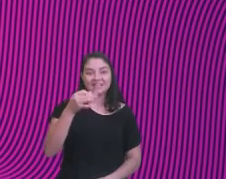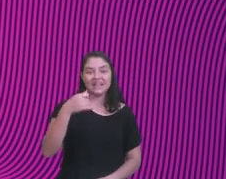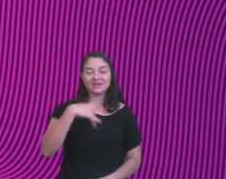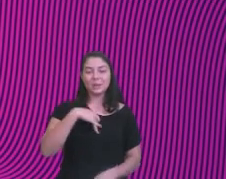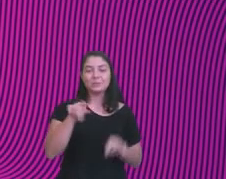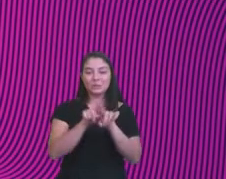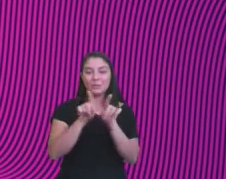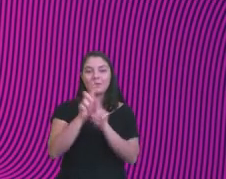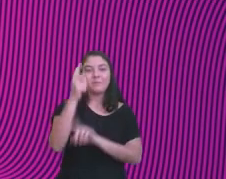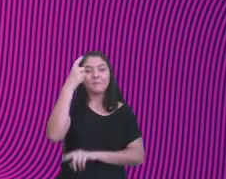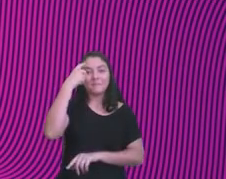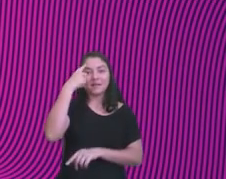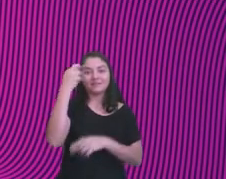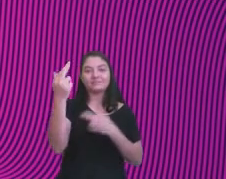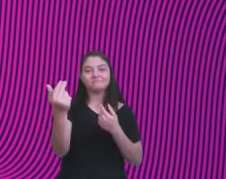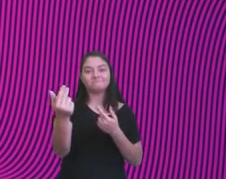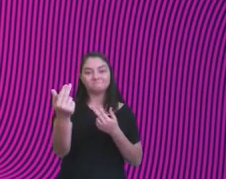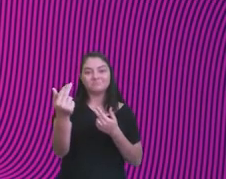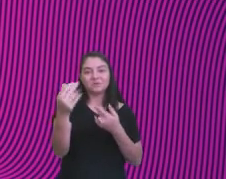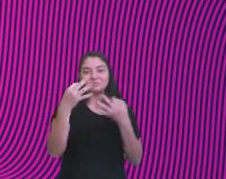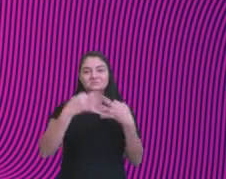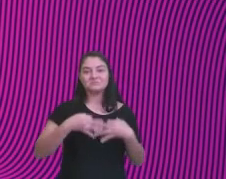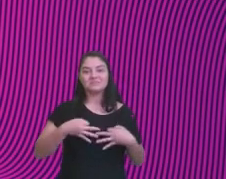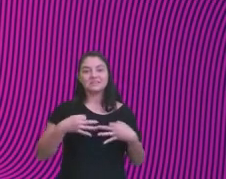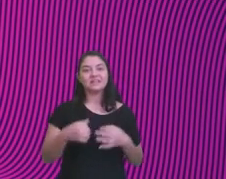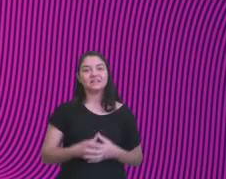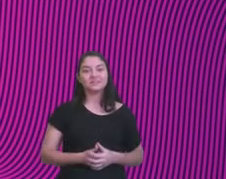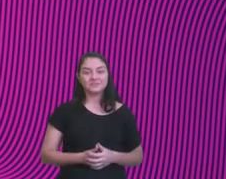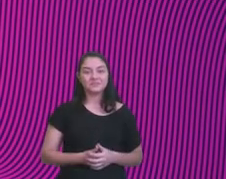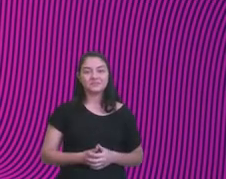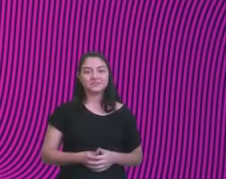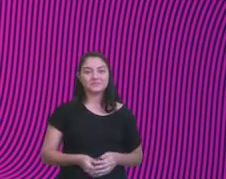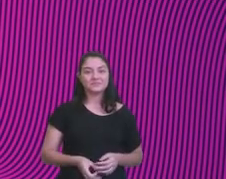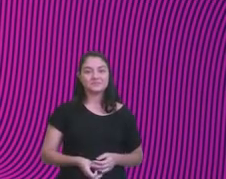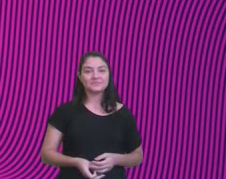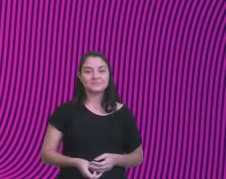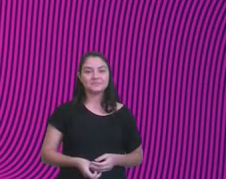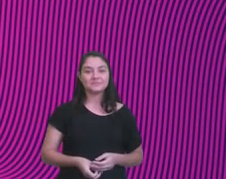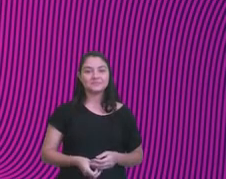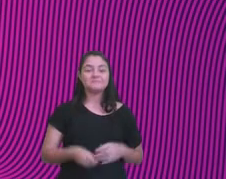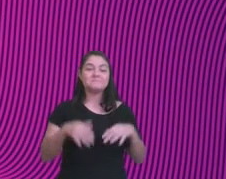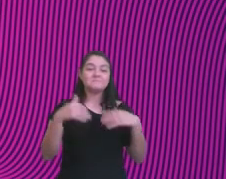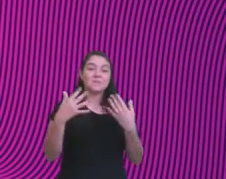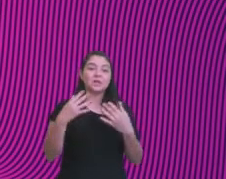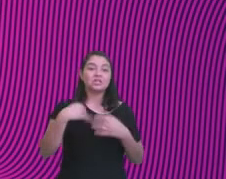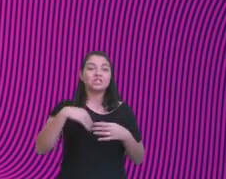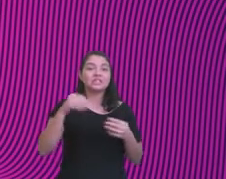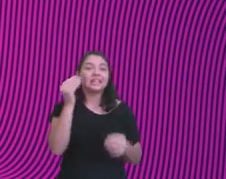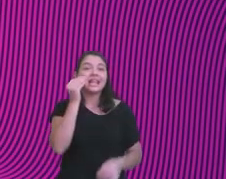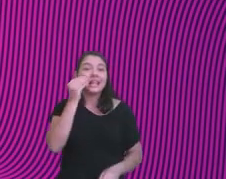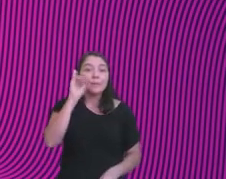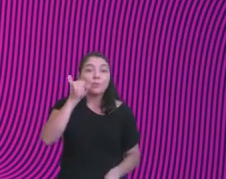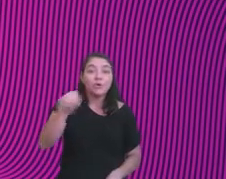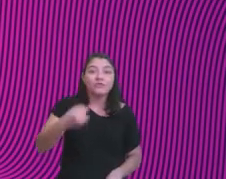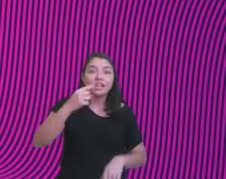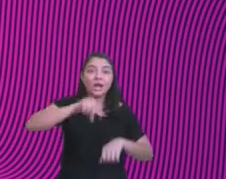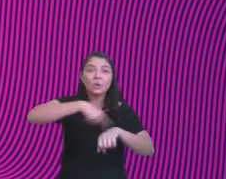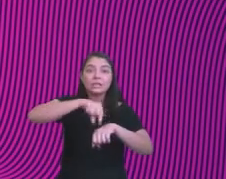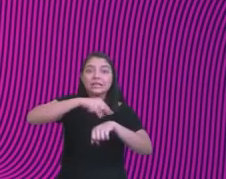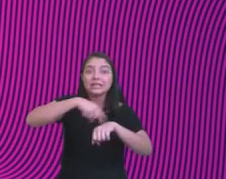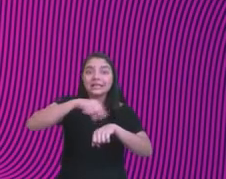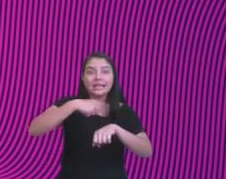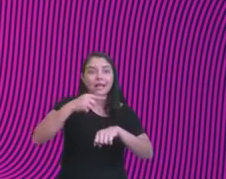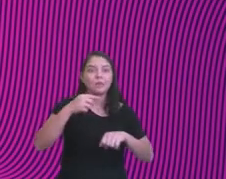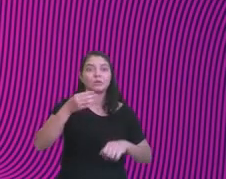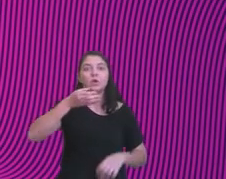Dani. Exatamente, faria a mesma coisa. Foi exatamente essa nossa linha de tentar aproveitar aí o tempo, dividindo entre